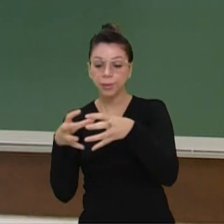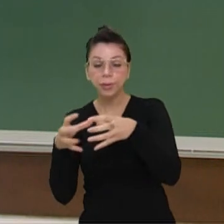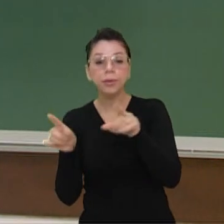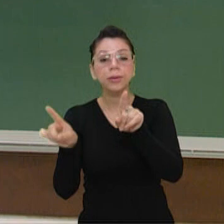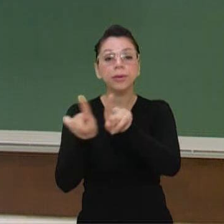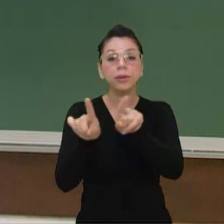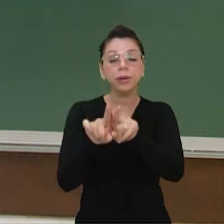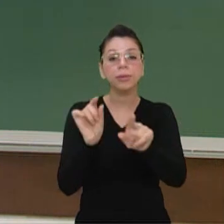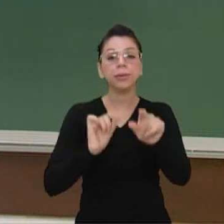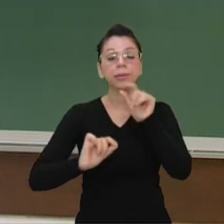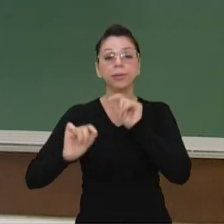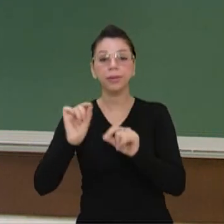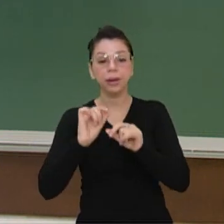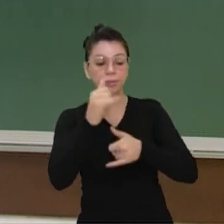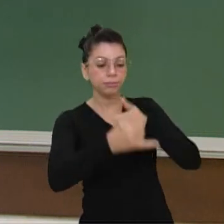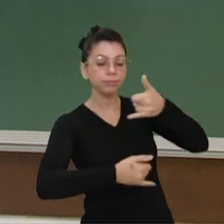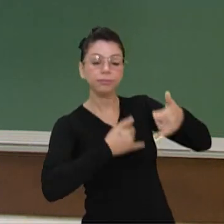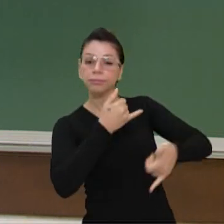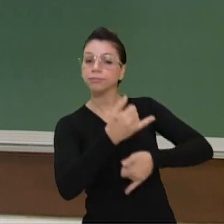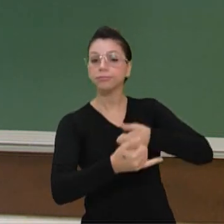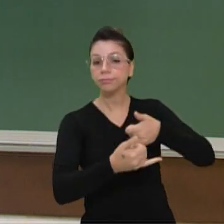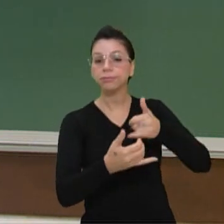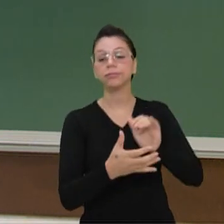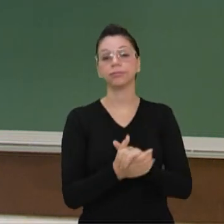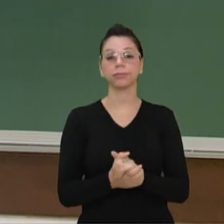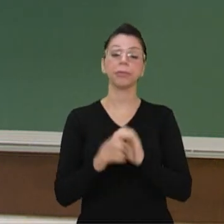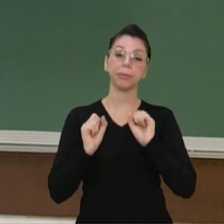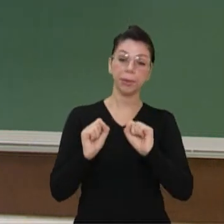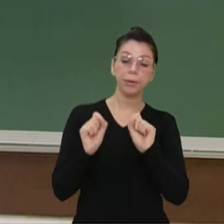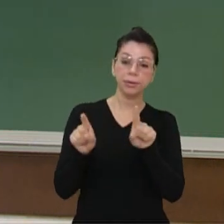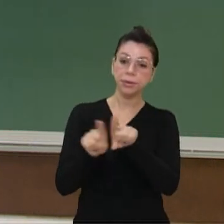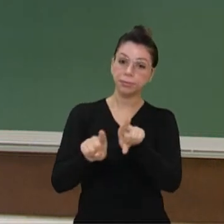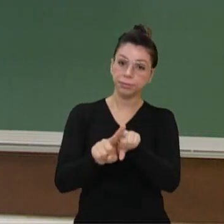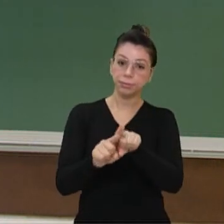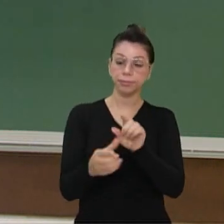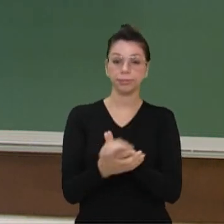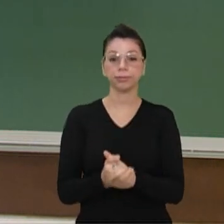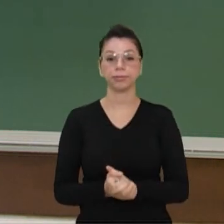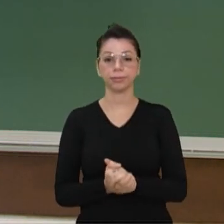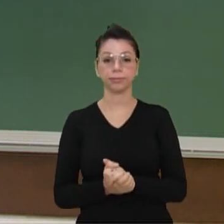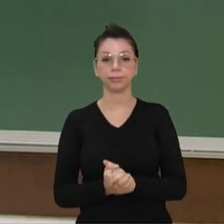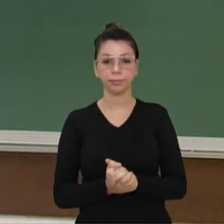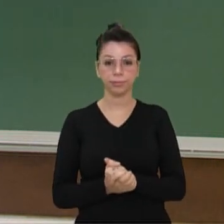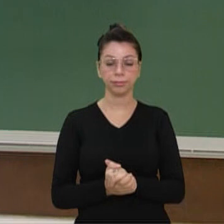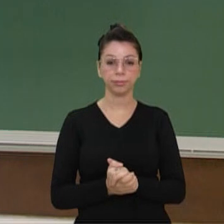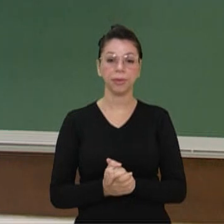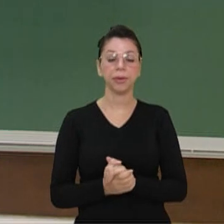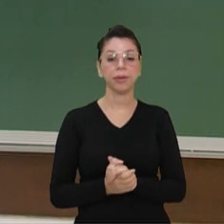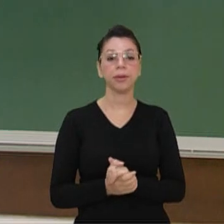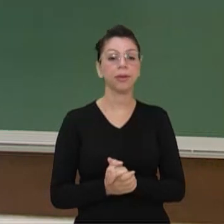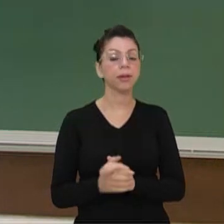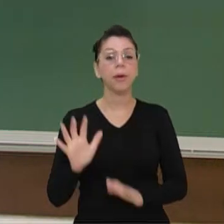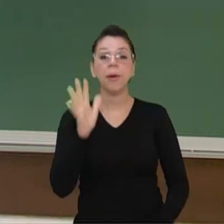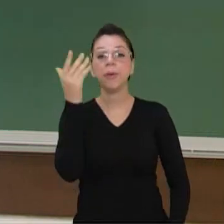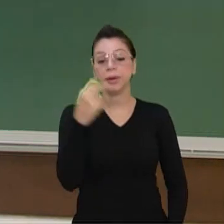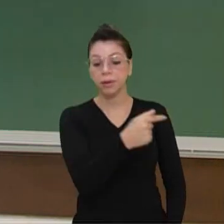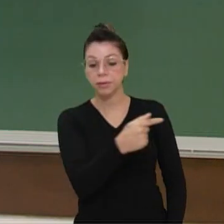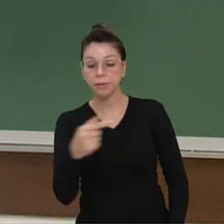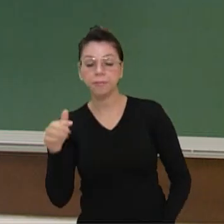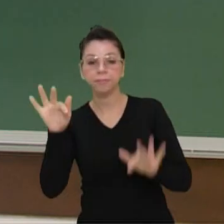uma opção de recreação e lazer. Então são práticas que, de modo geral, a gente realiza aí nos finais de semana.